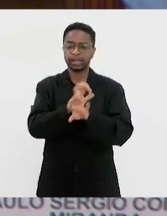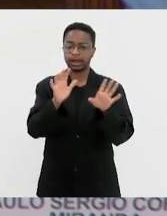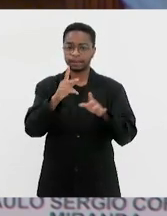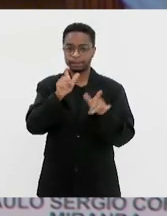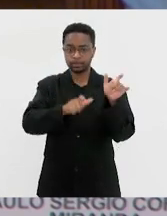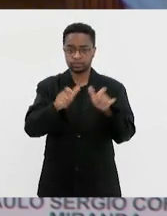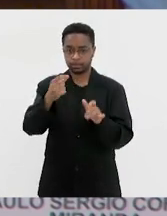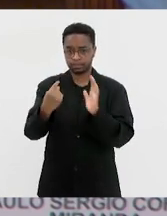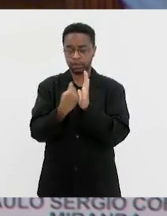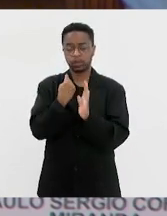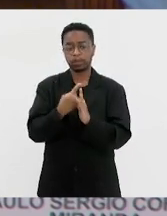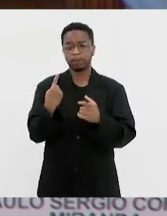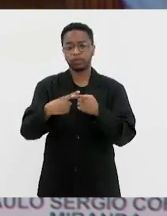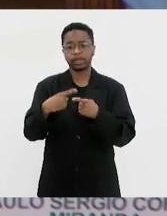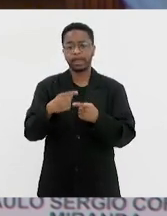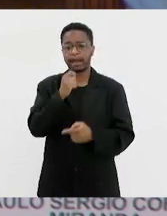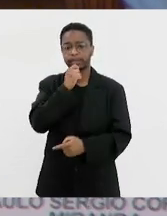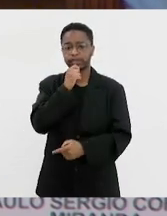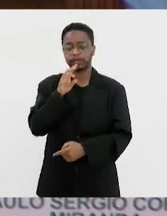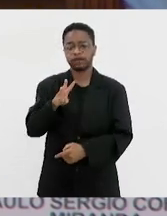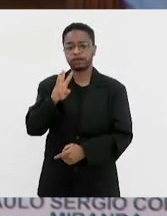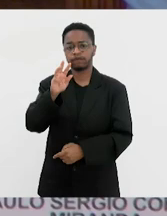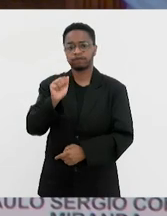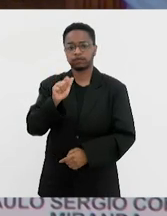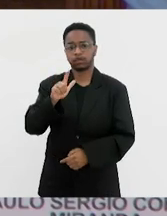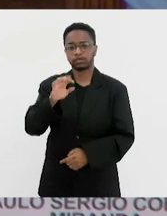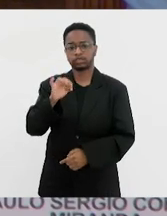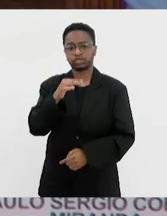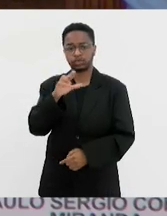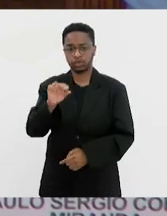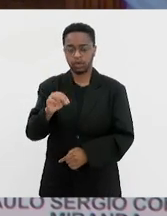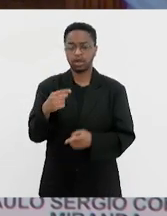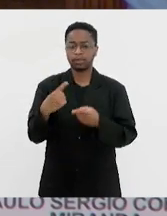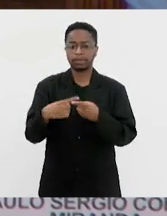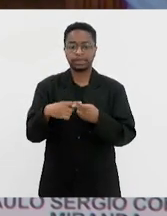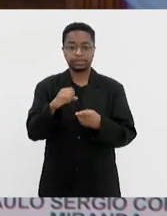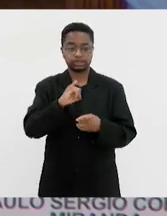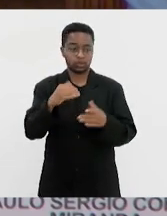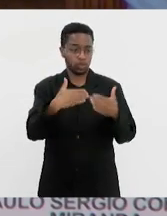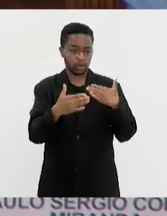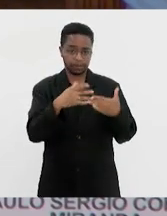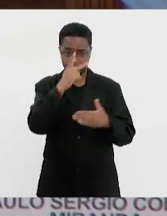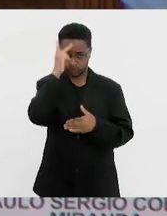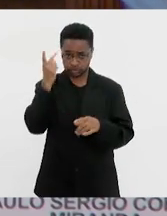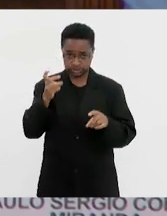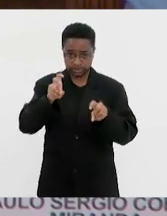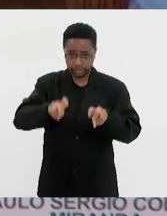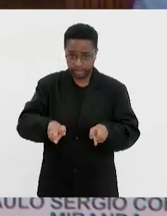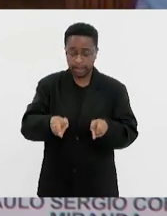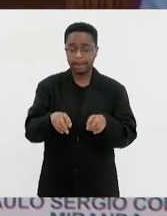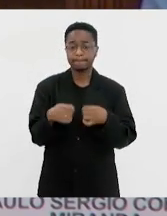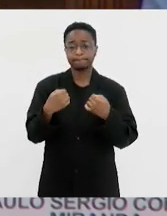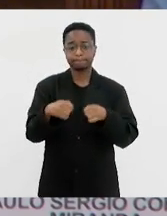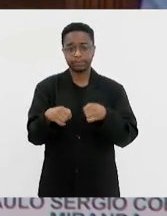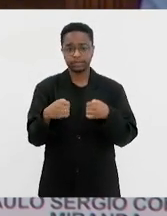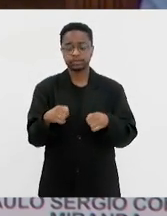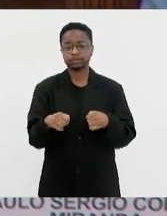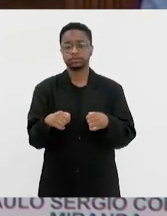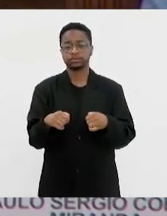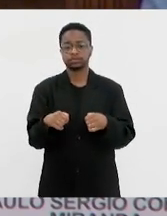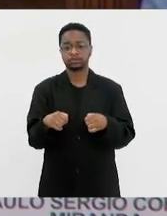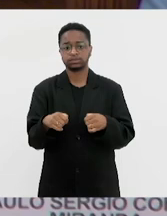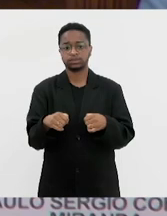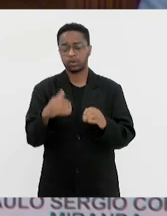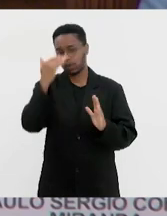está lá o Valtinho, é para dizer que quem sentar naquela mesa, independente de quem for do nosso grupo, terá que cumprir todas